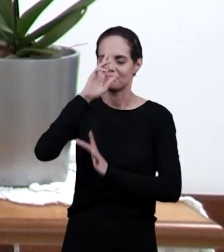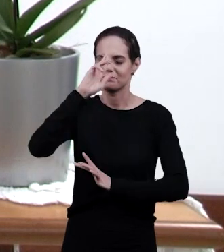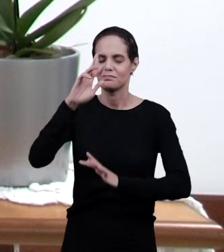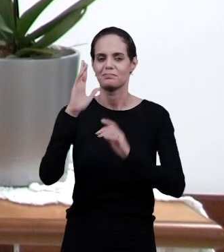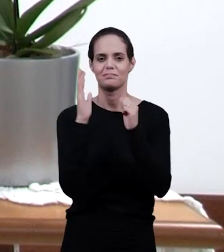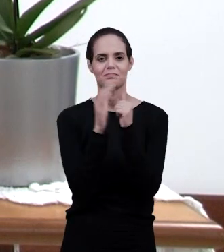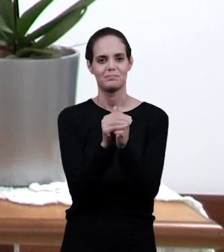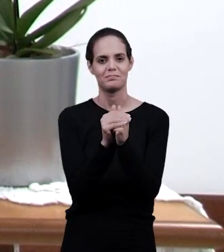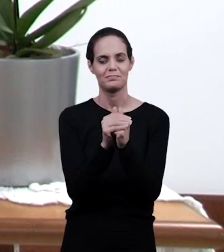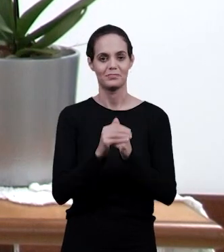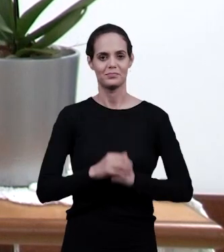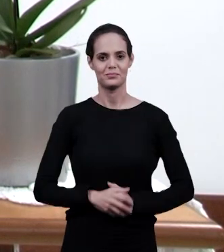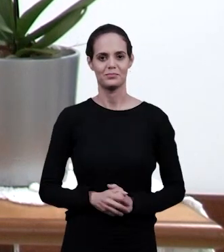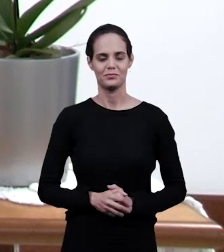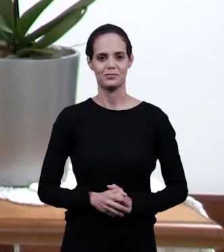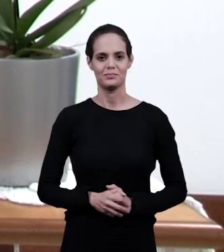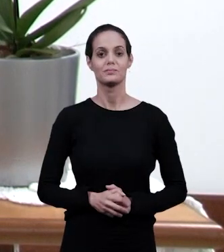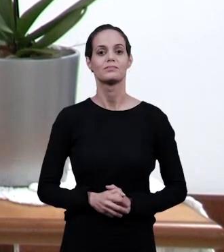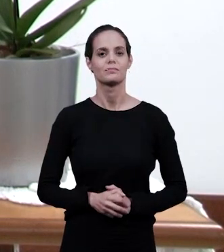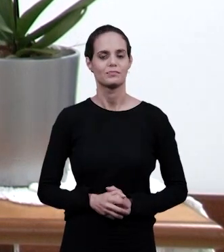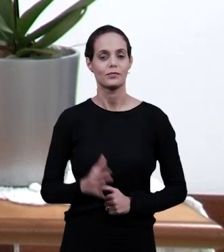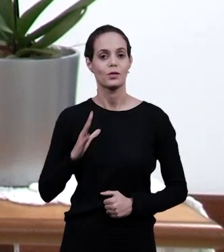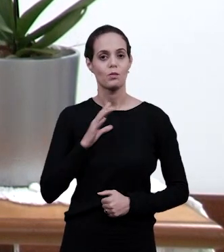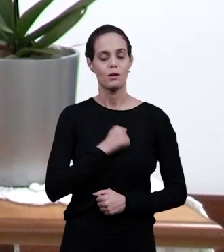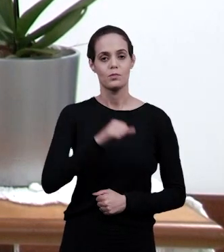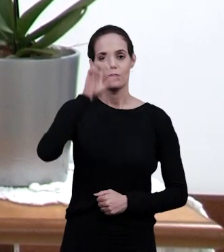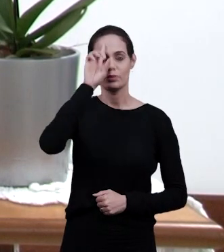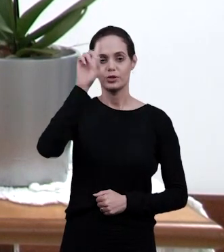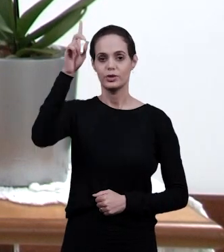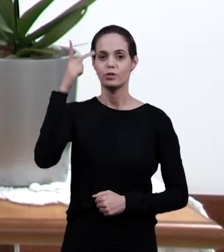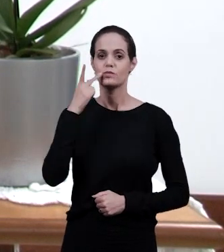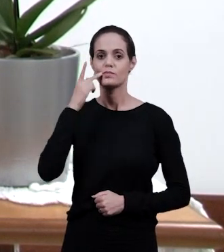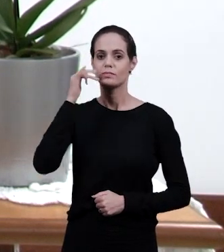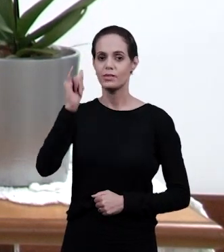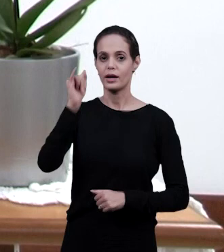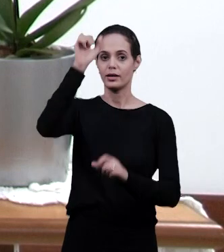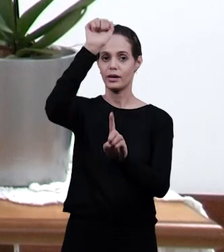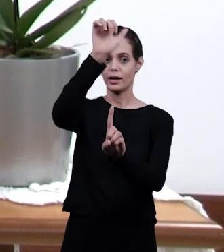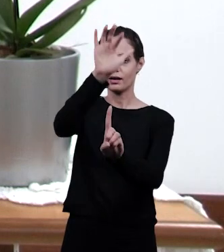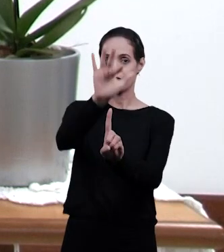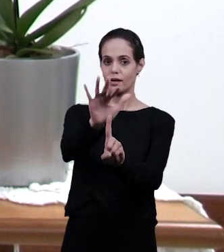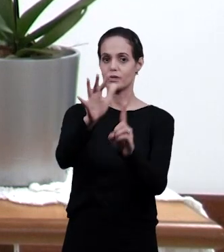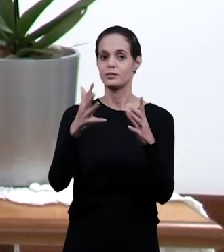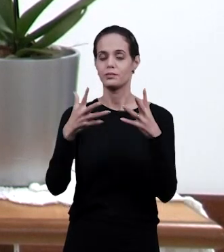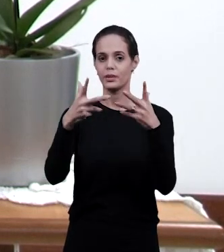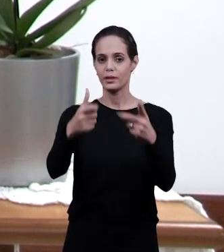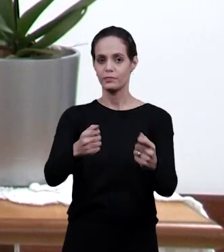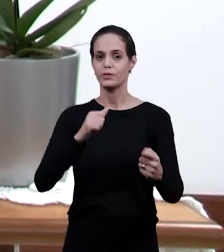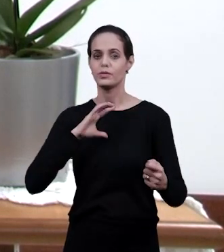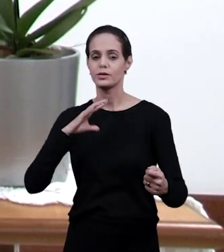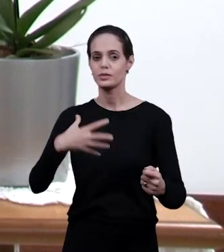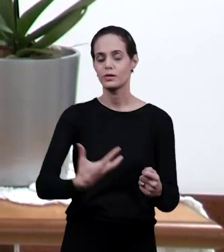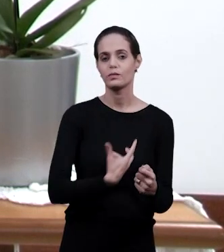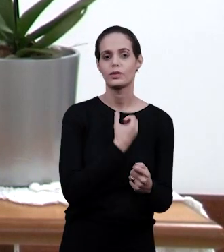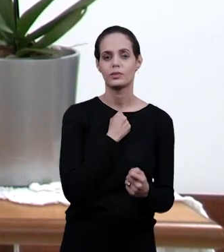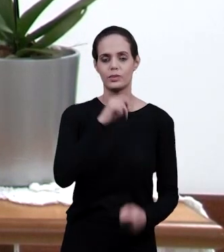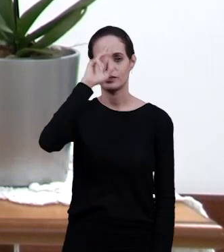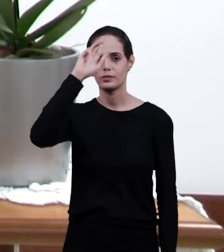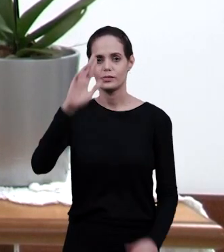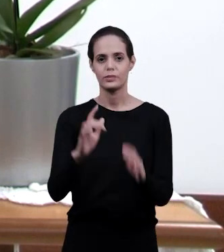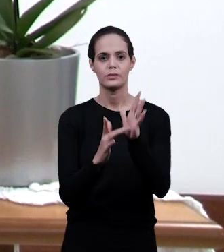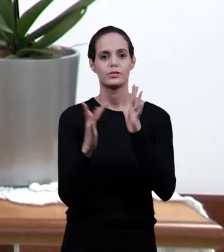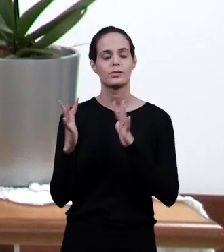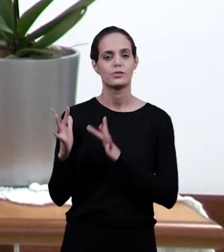adoramos, ó Pai, em nome do Senhor Jesus. Amém. E que o amor de Deus, nosso Pai, a graça